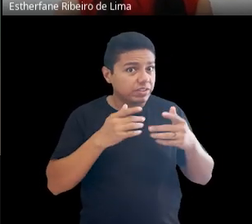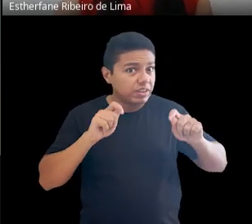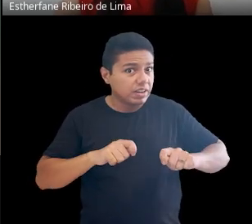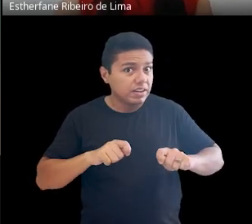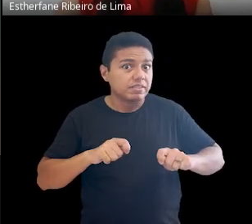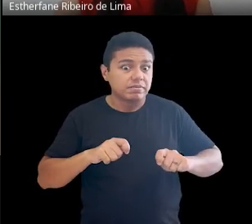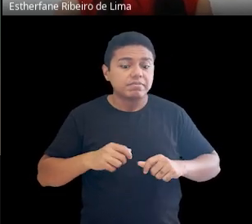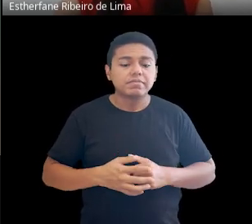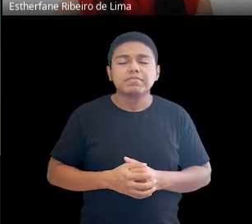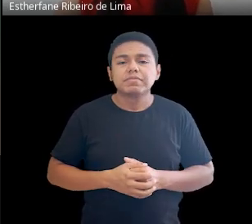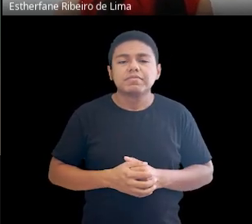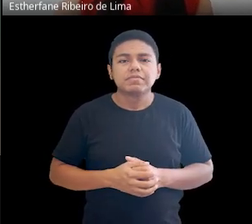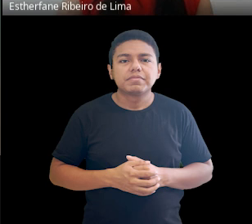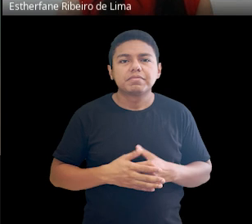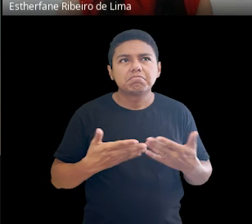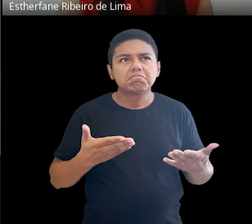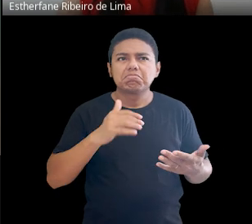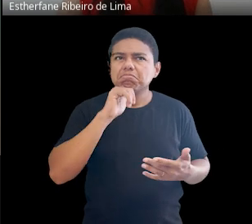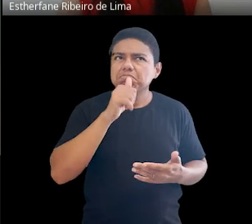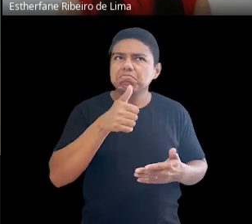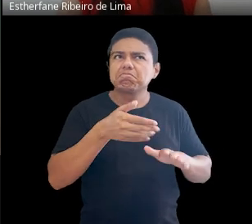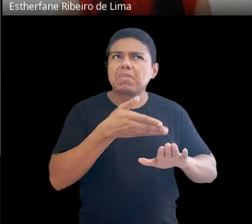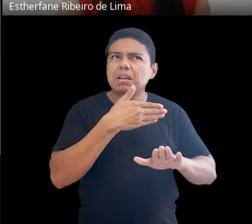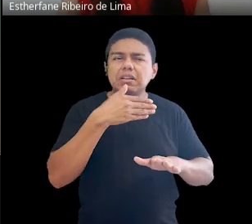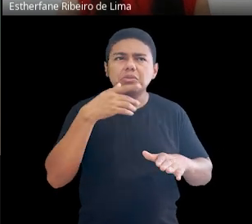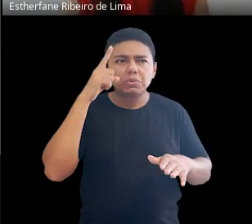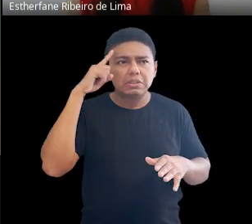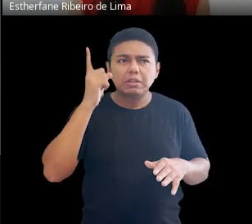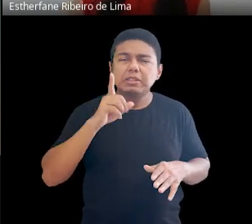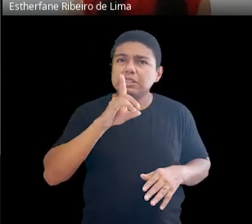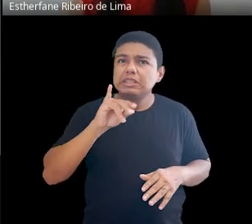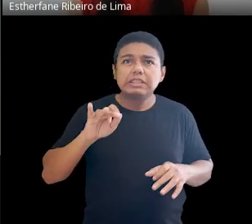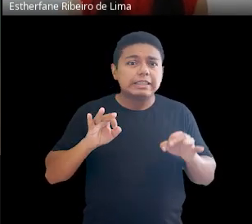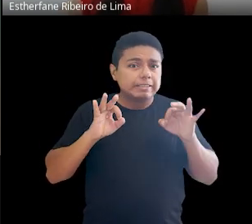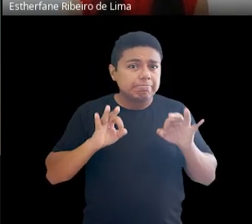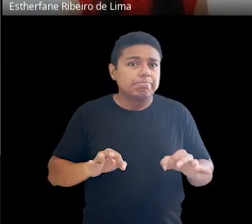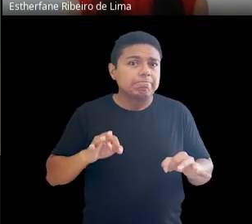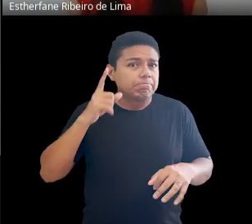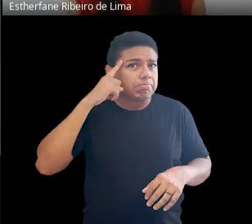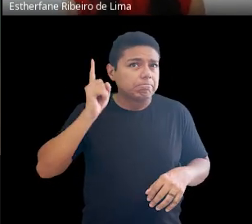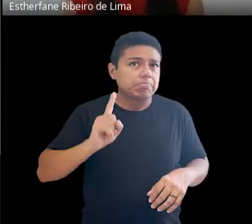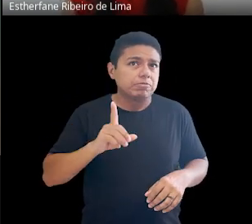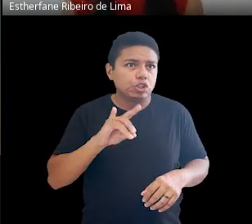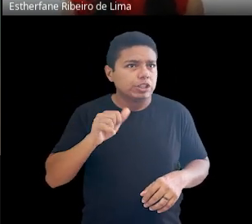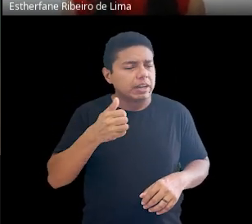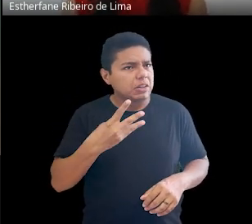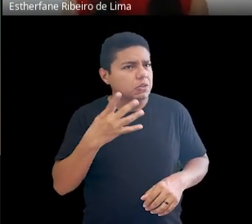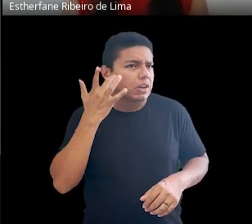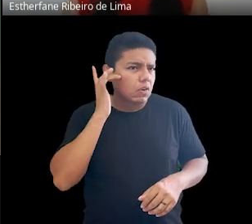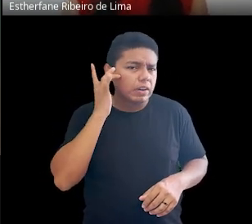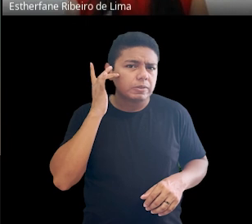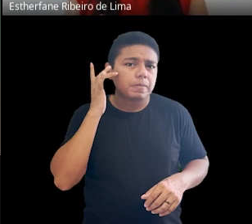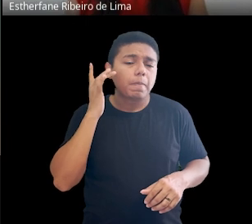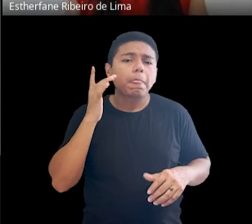sabe exatamente o dia da última menstruação, não sabe se foi exatamente o dia 14. Então, sempre perguntar,